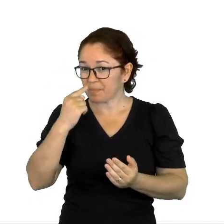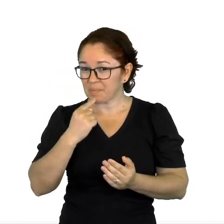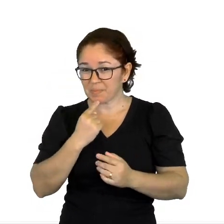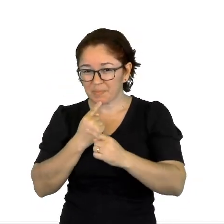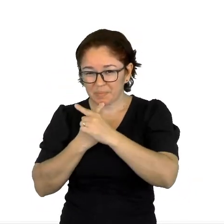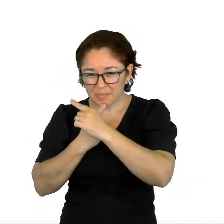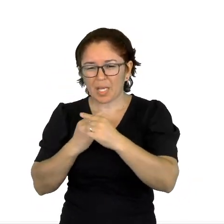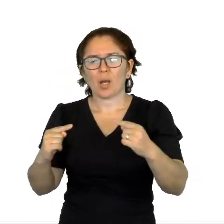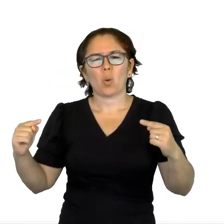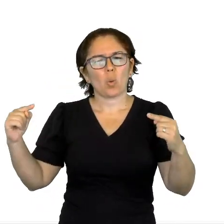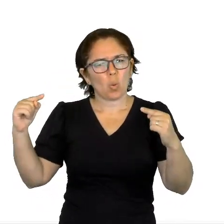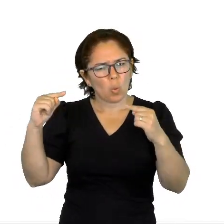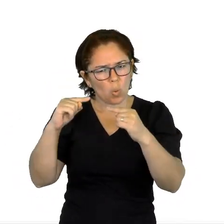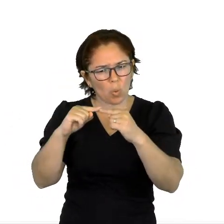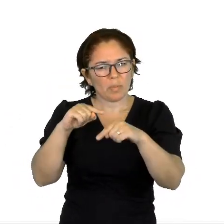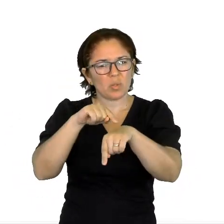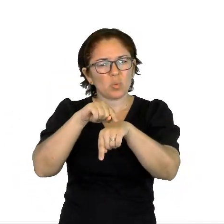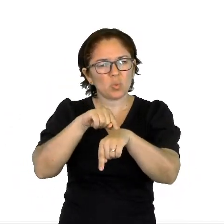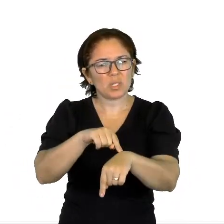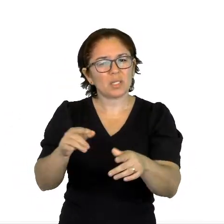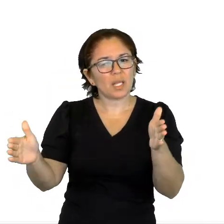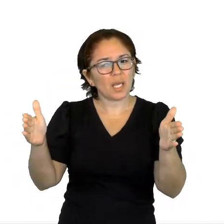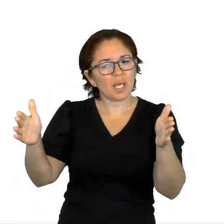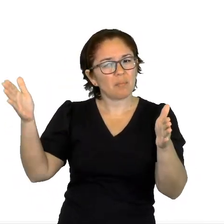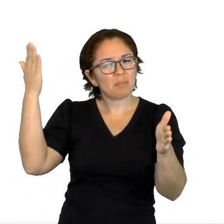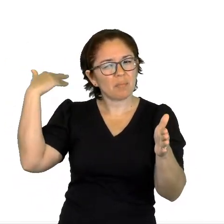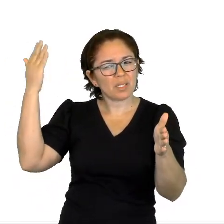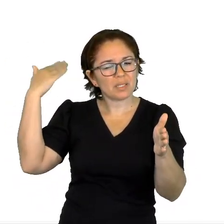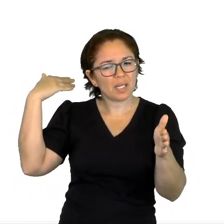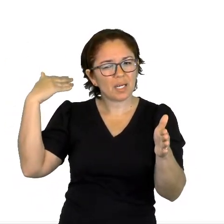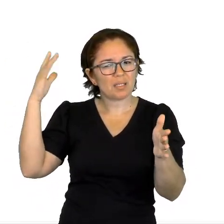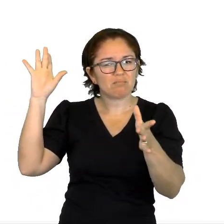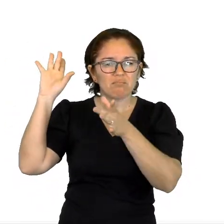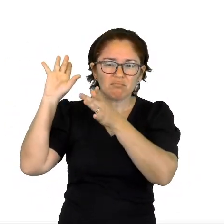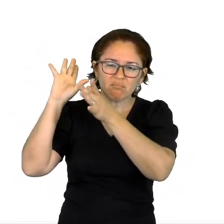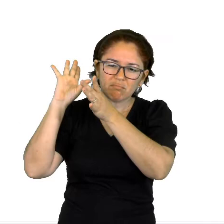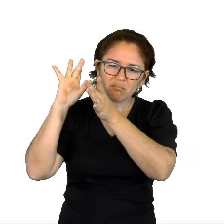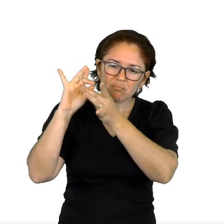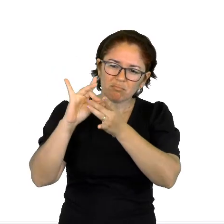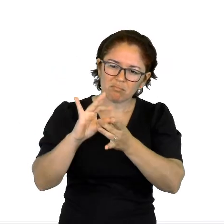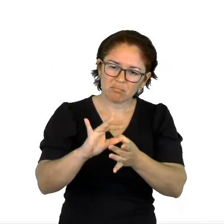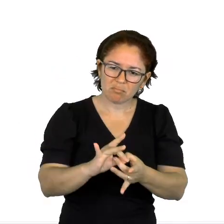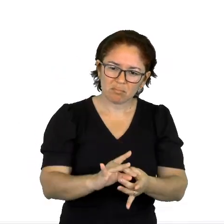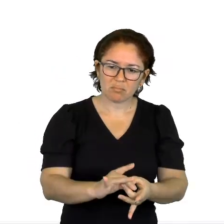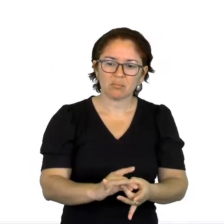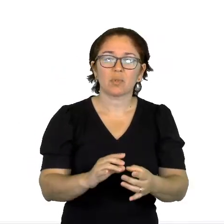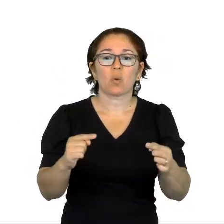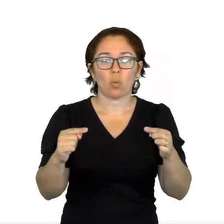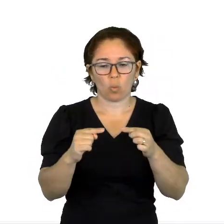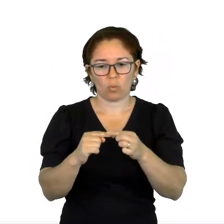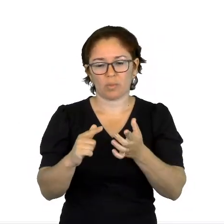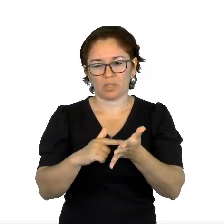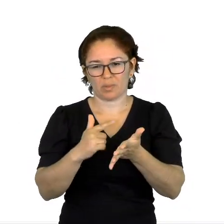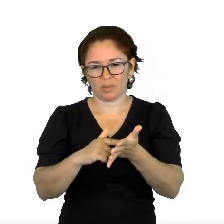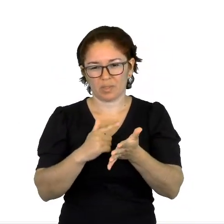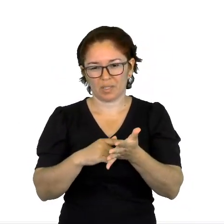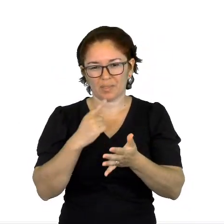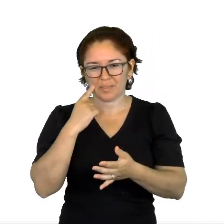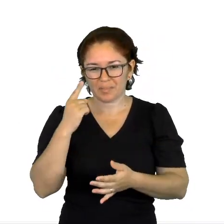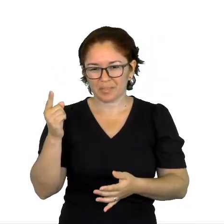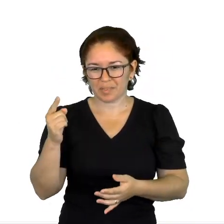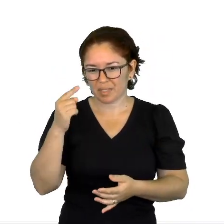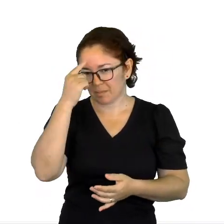toda a contextualização que esse livro aborda, né? Vocês têm aí a imagem de quem? Da Morte,